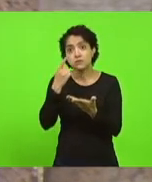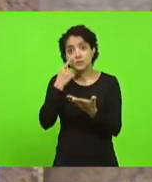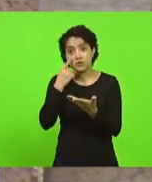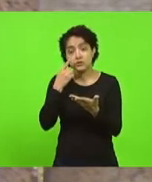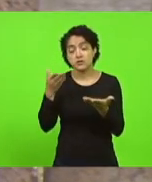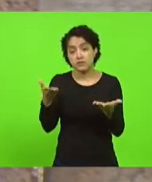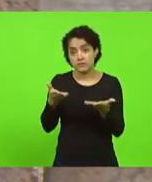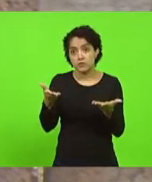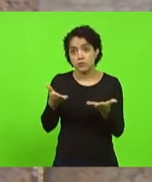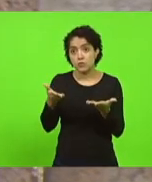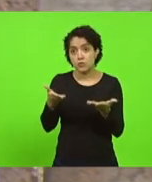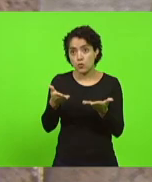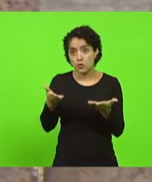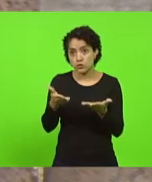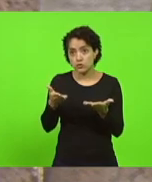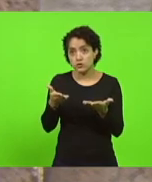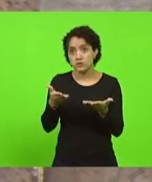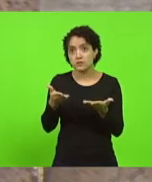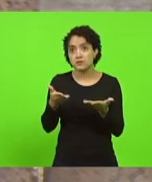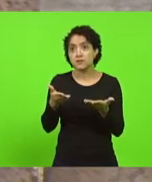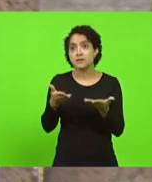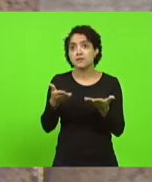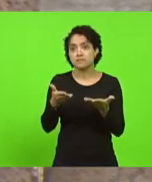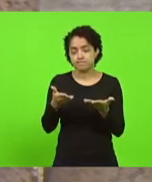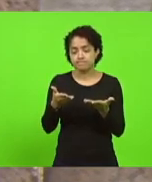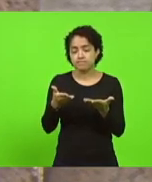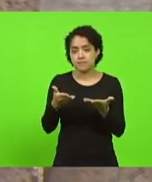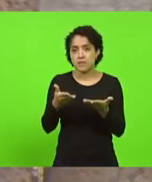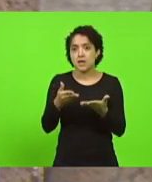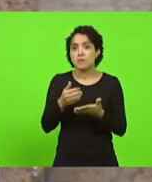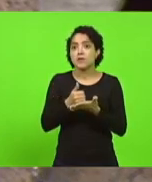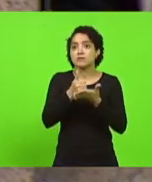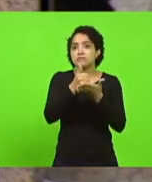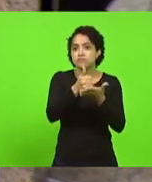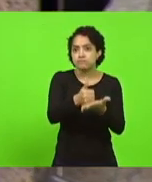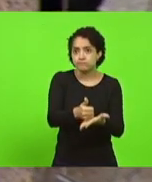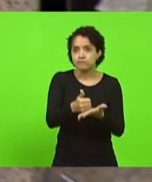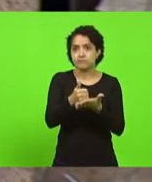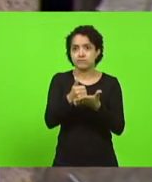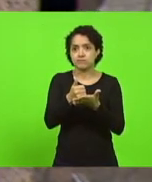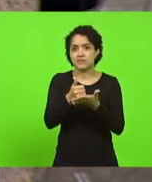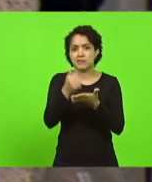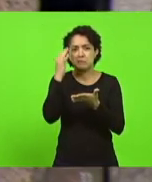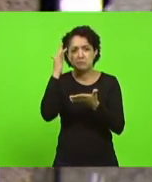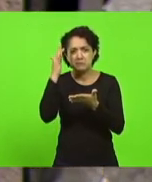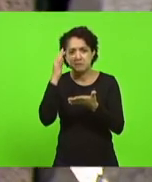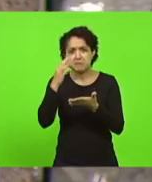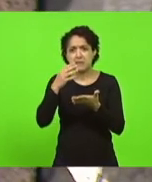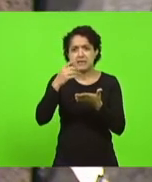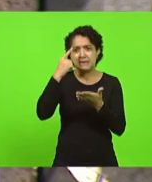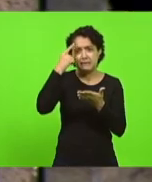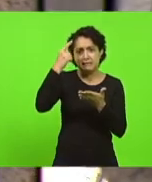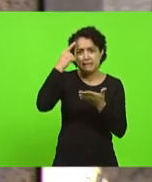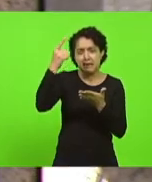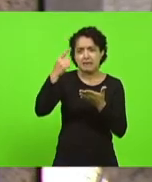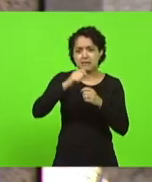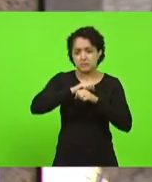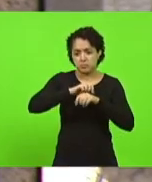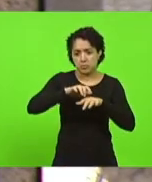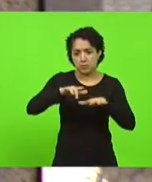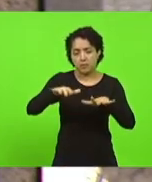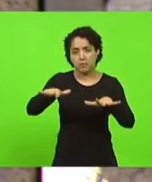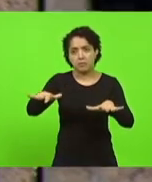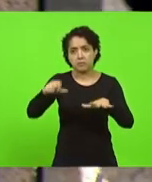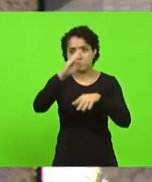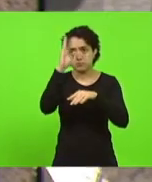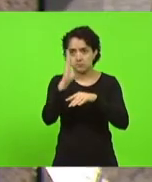vendo, né, para que haja sustentação de teses estapafúrdias que se espalham no Brasil como